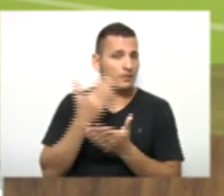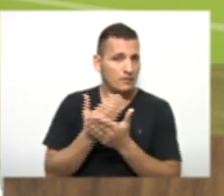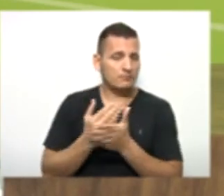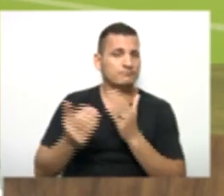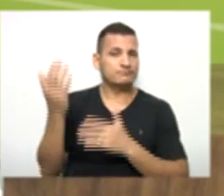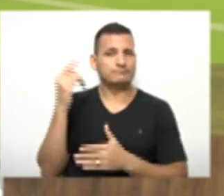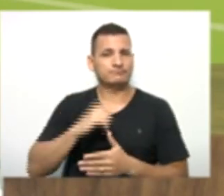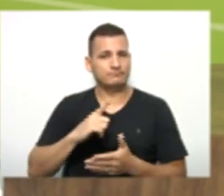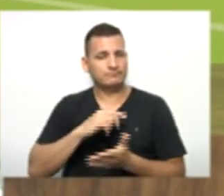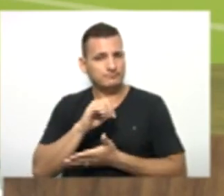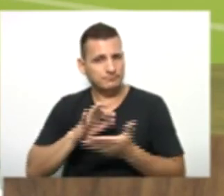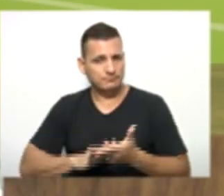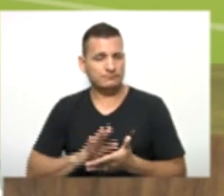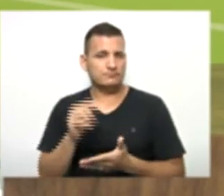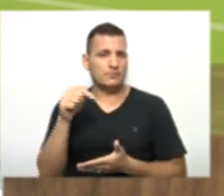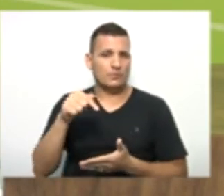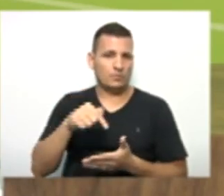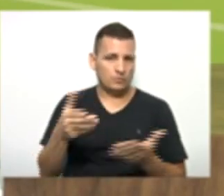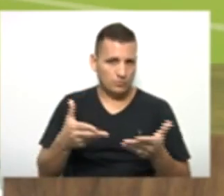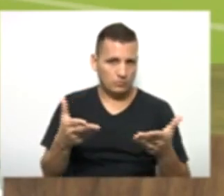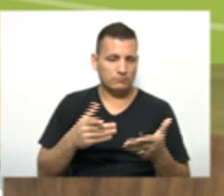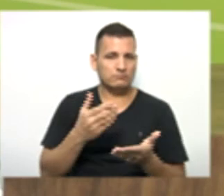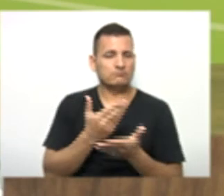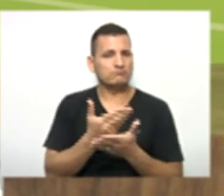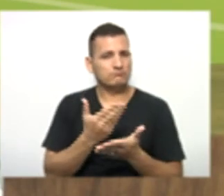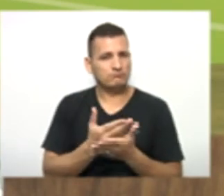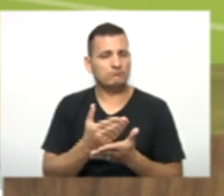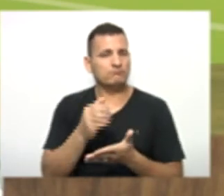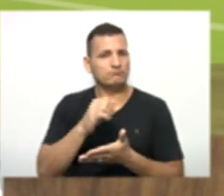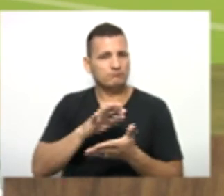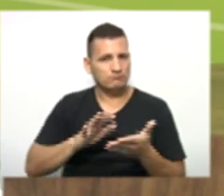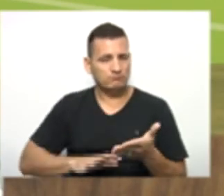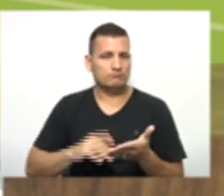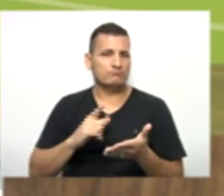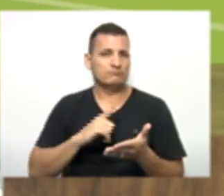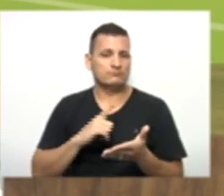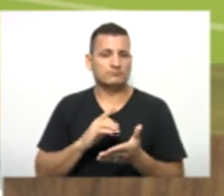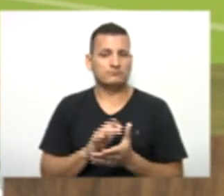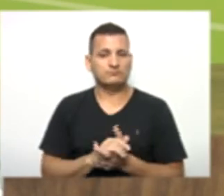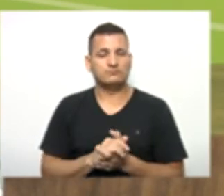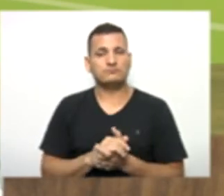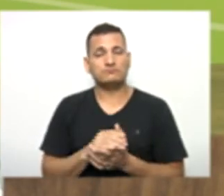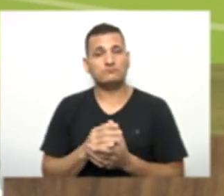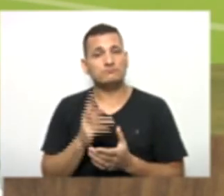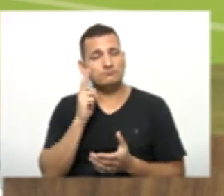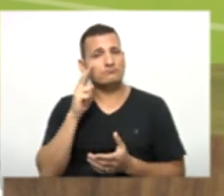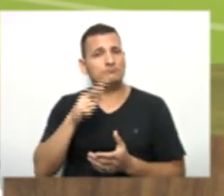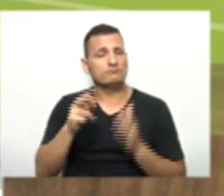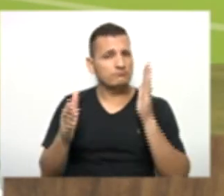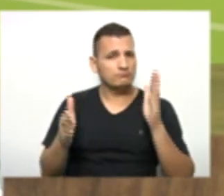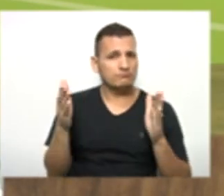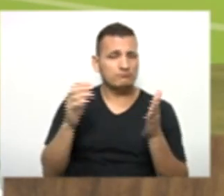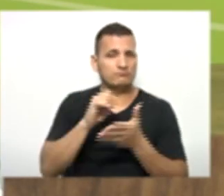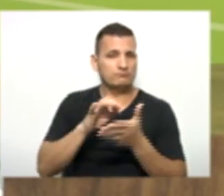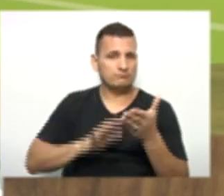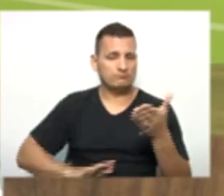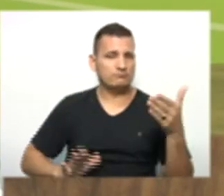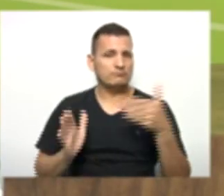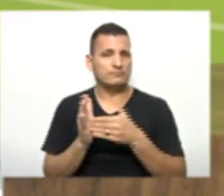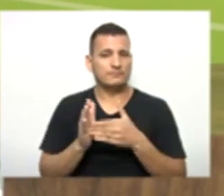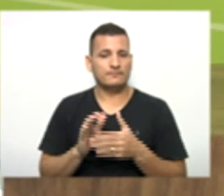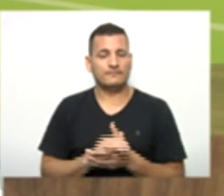uma atividade, nesta aula de hoje estamos com mais uma aula. Vamos ver aqui qual é a data do vencimento da nossa atividade, ó,